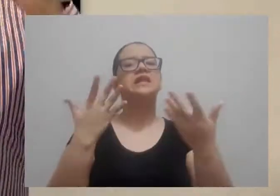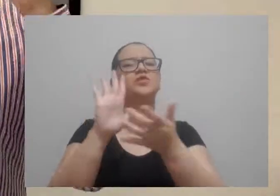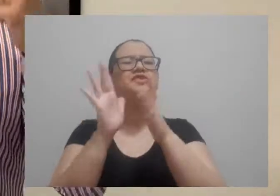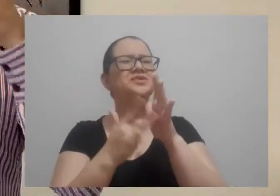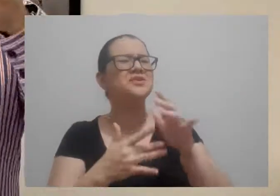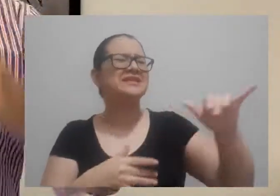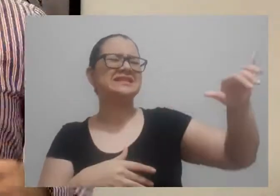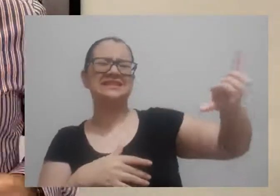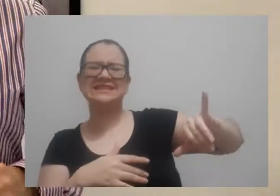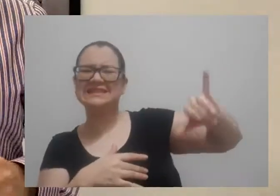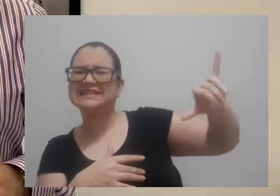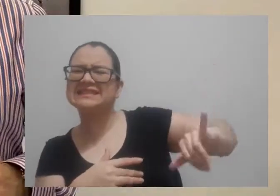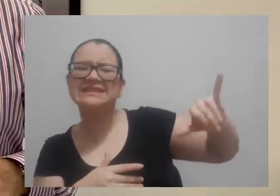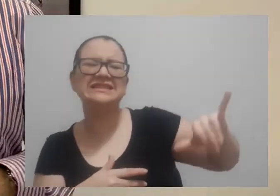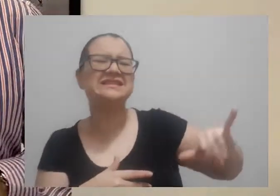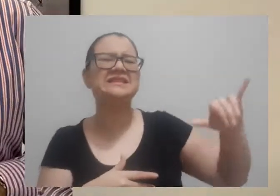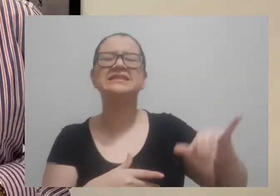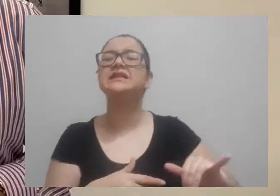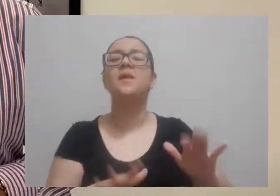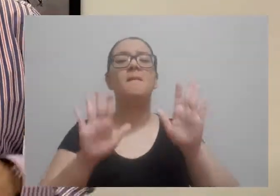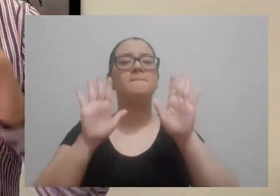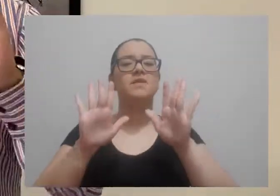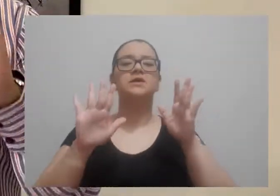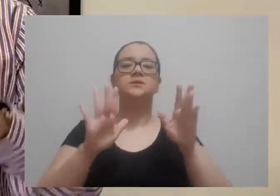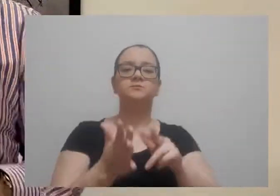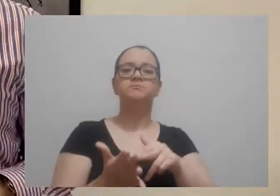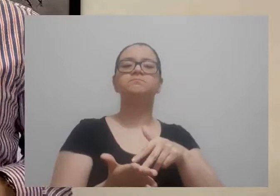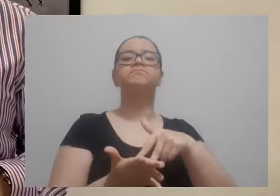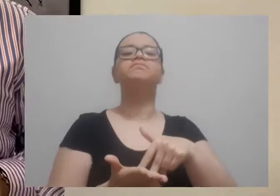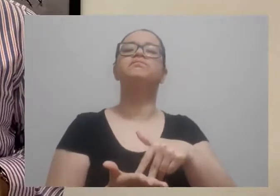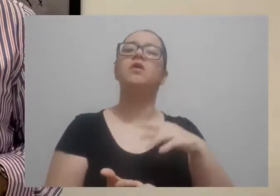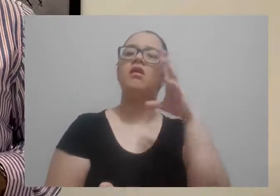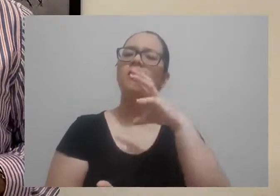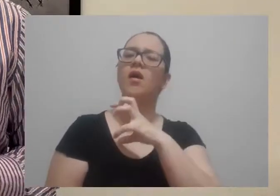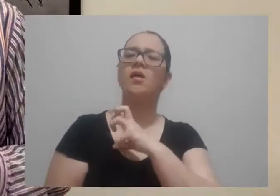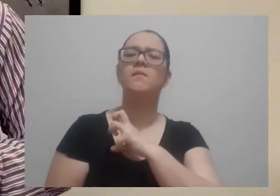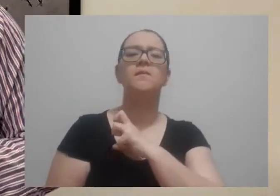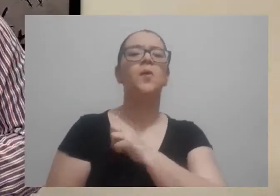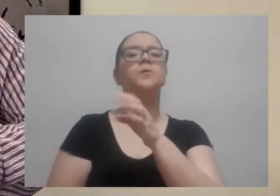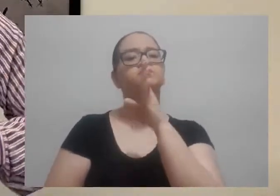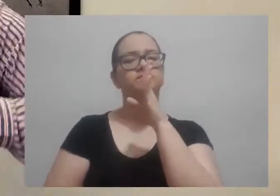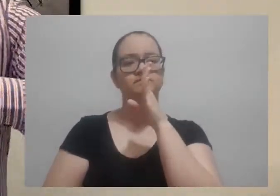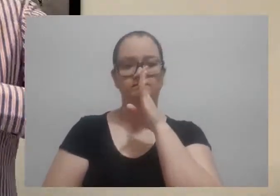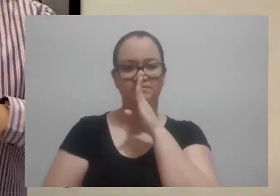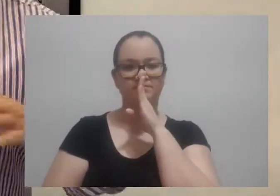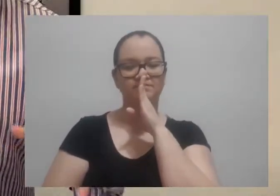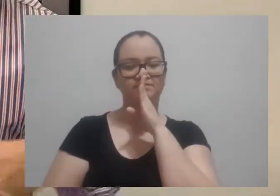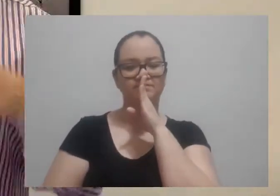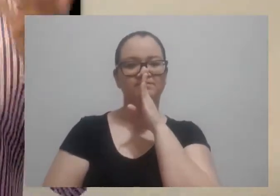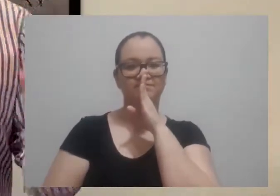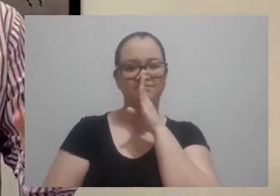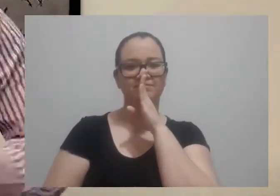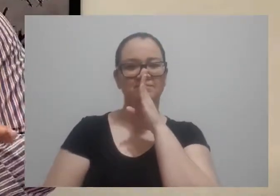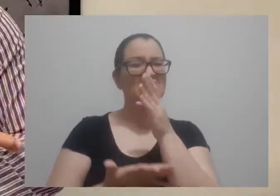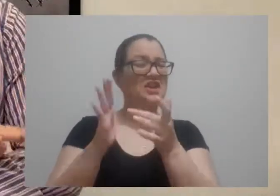dignidade de autocontrole e amor, permaneceu calado. Ele demonstrou total recusa, ele poderia realmente